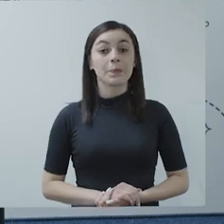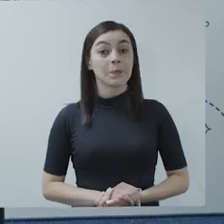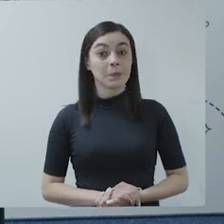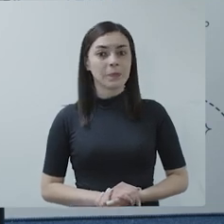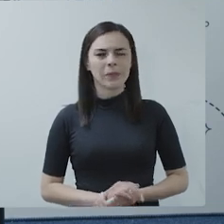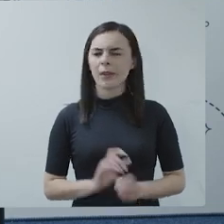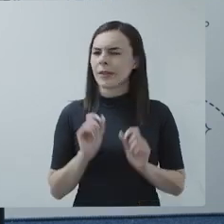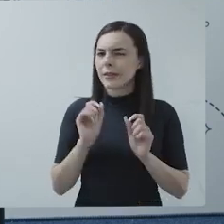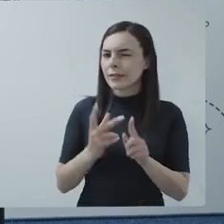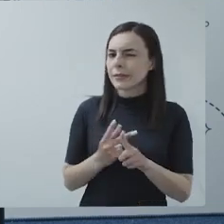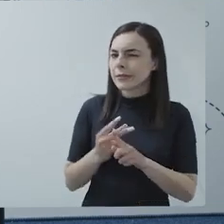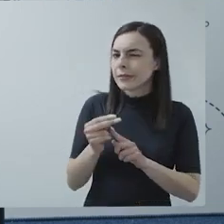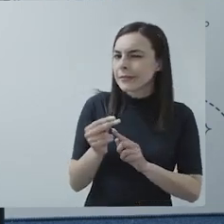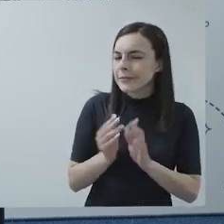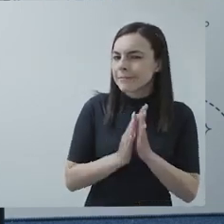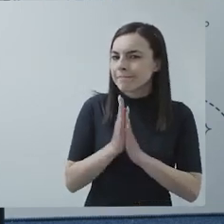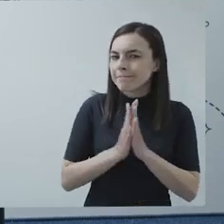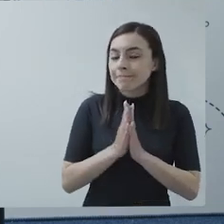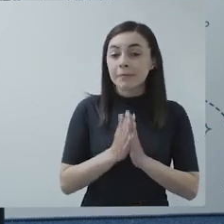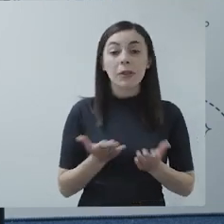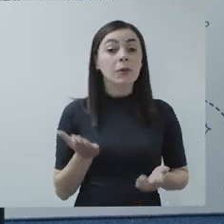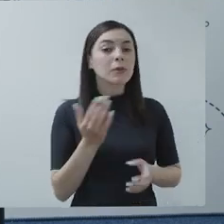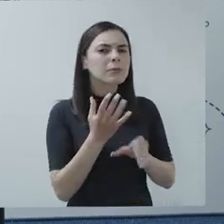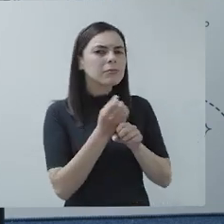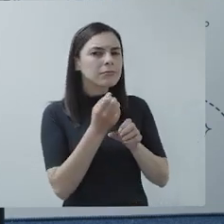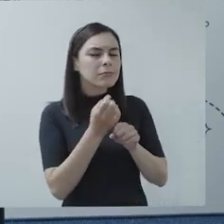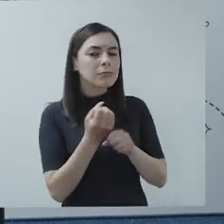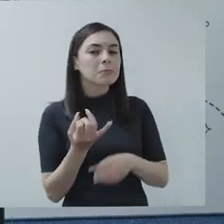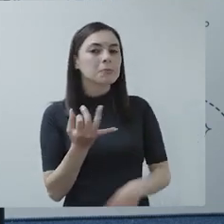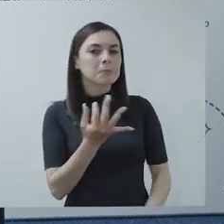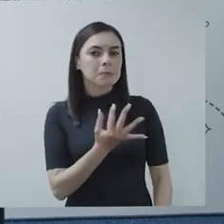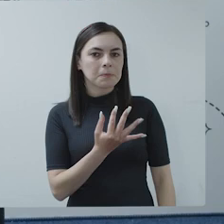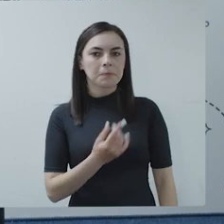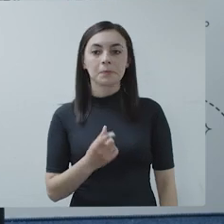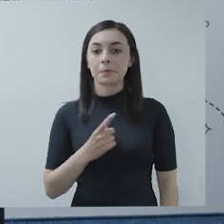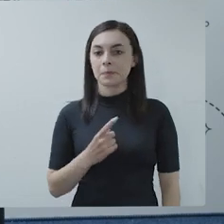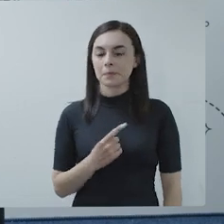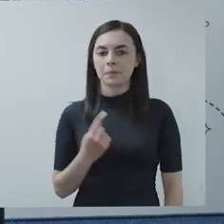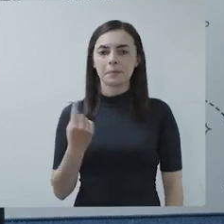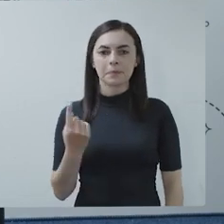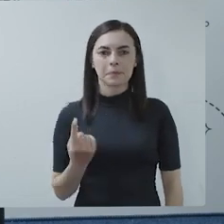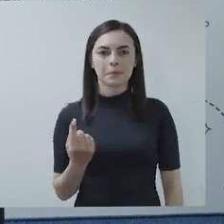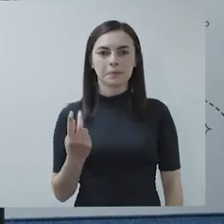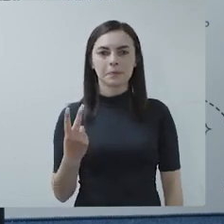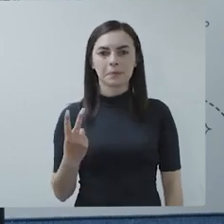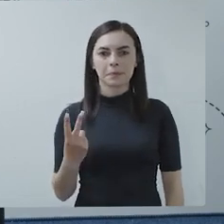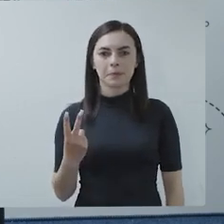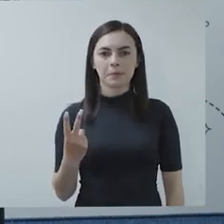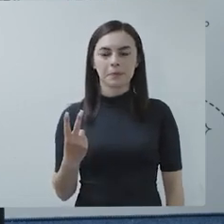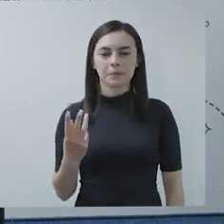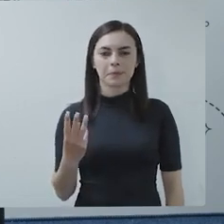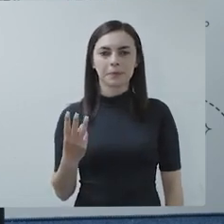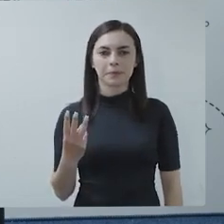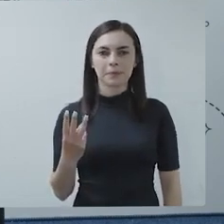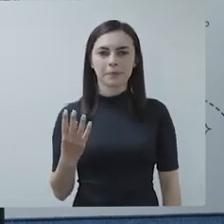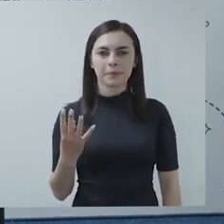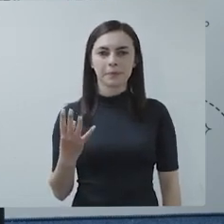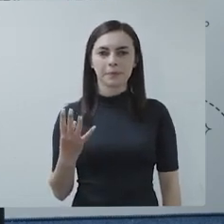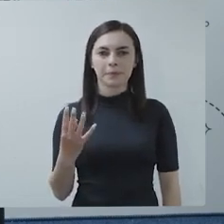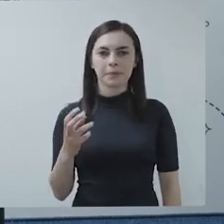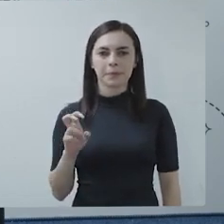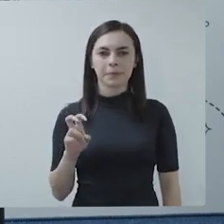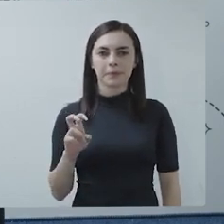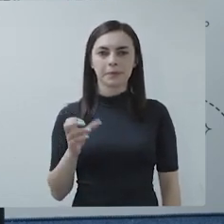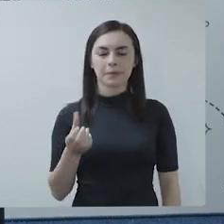Quem será que vai ganhar? Então vamos contar aqui. Vamos. Então tem 1, 2, 3,